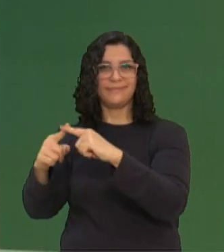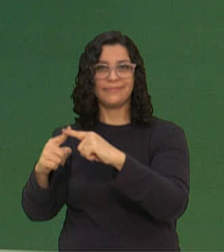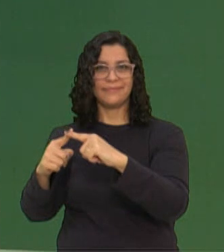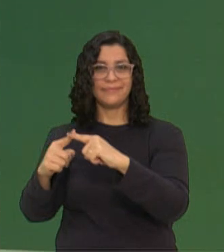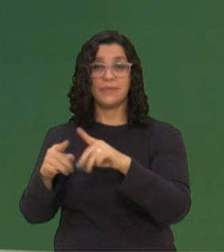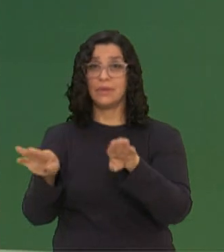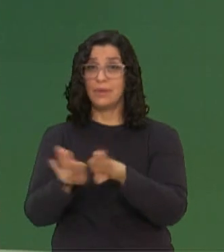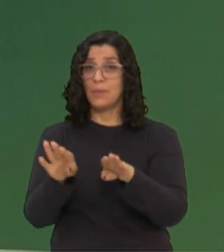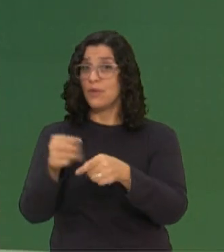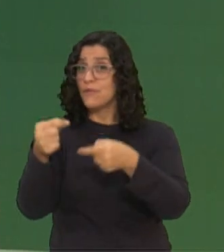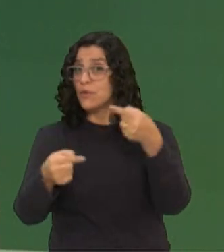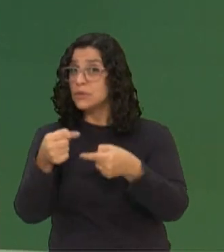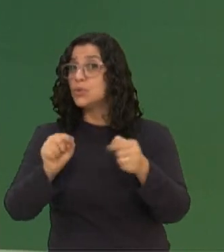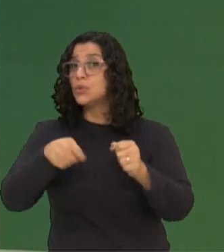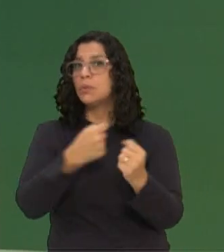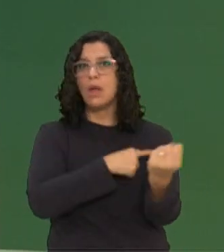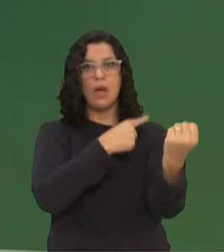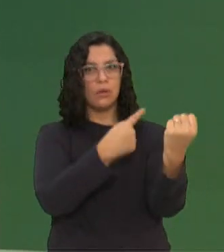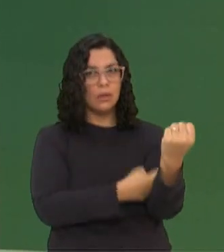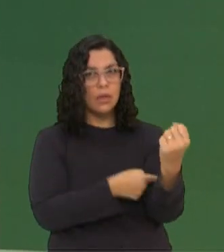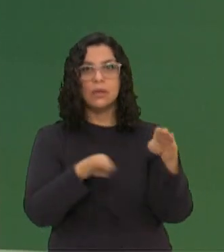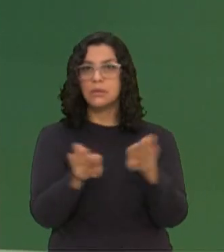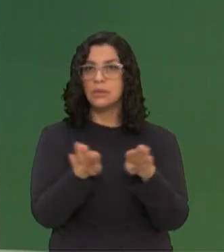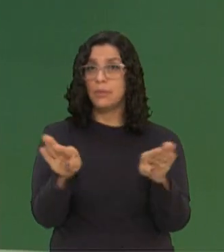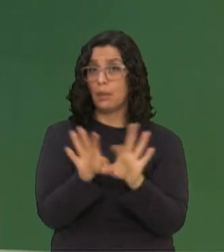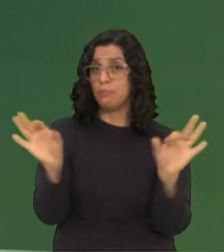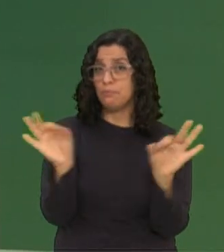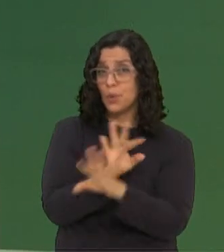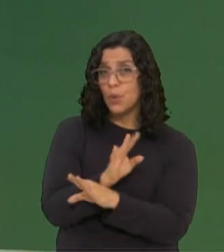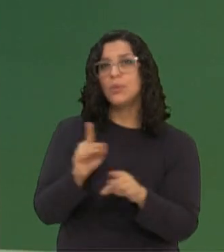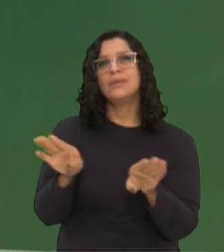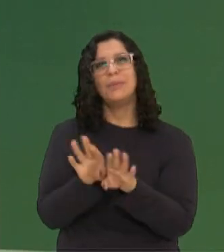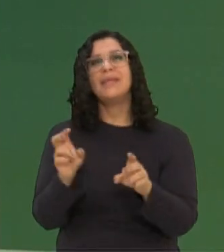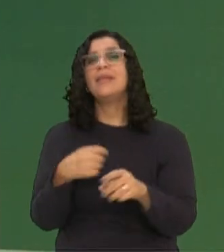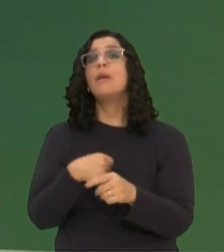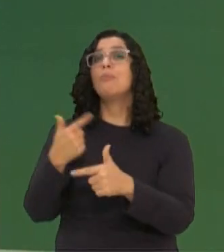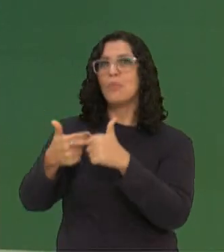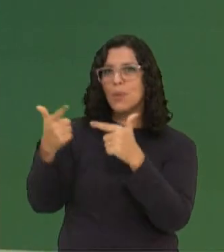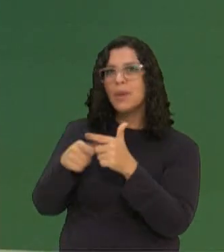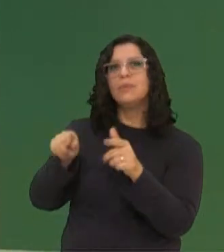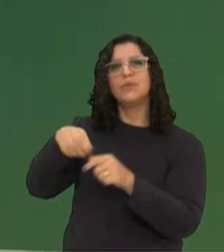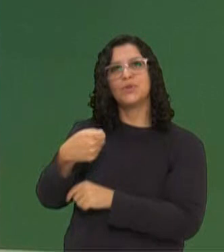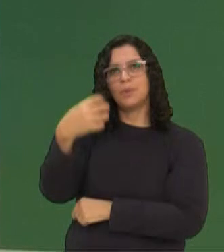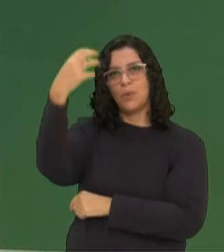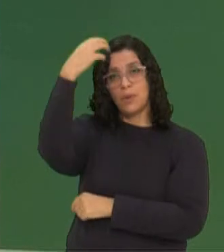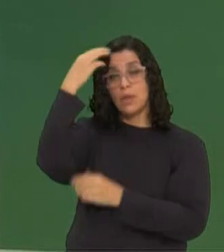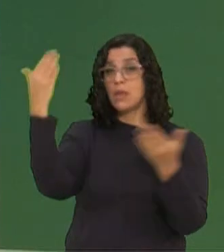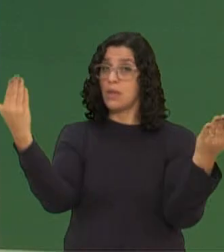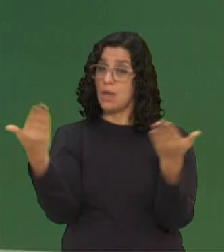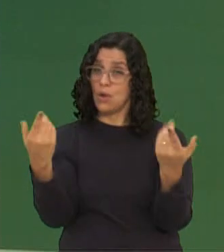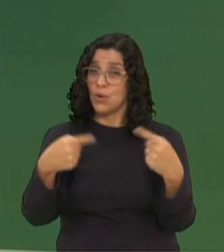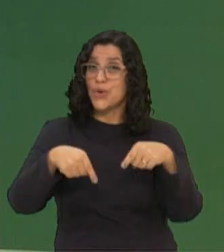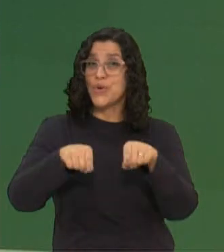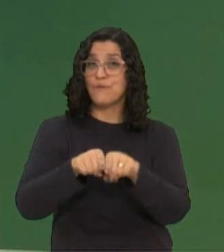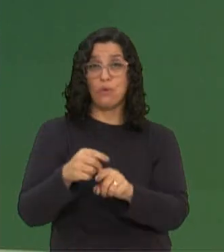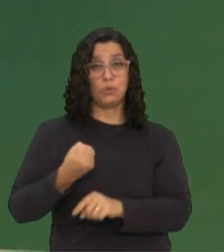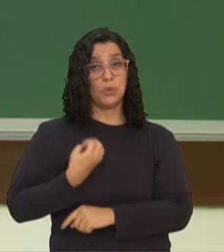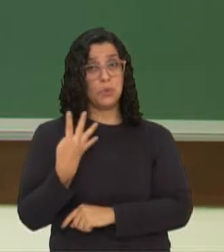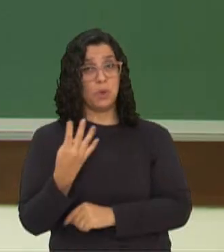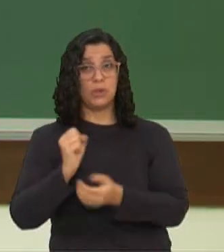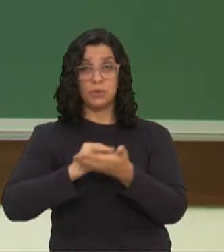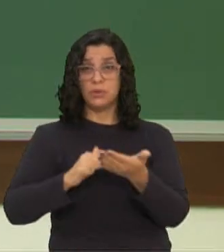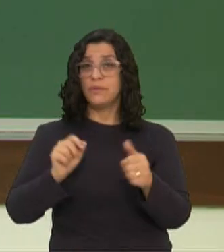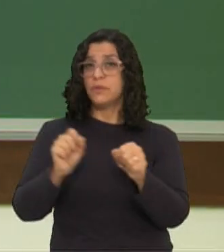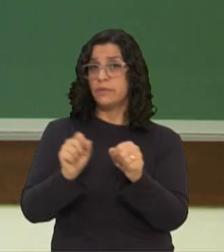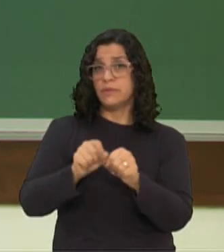E vão discutir com a ideia da autoridade, que acaba, depois de um tempo, afetando o próprio rei. E vamos então para mais um exercício. Eu deixo